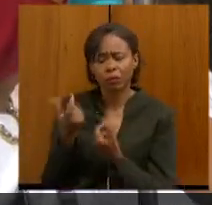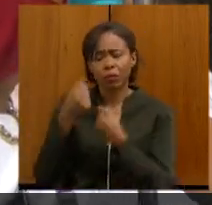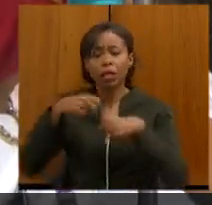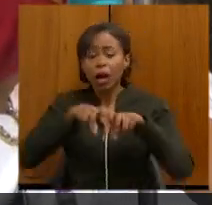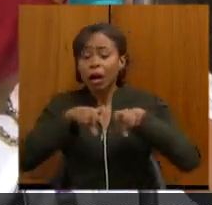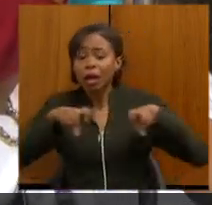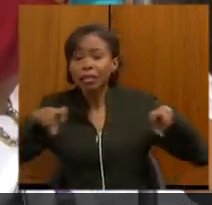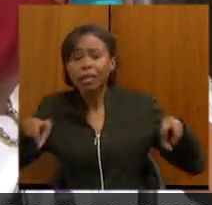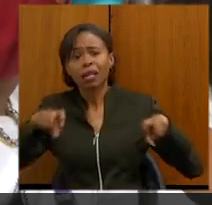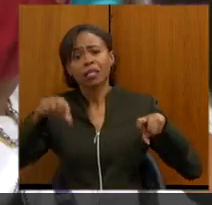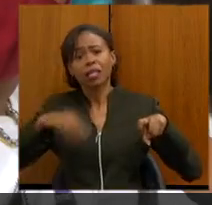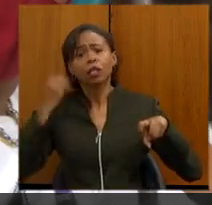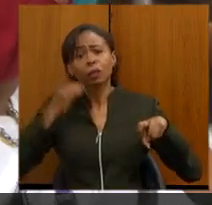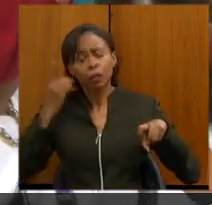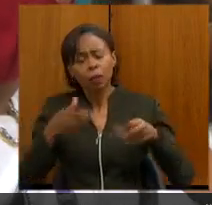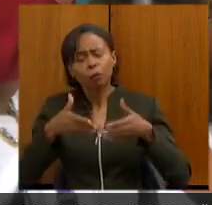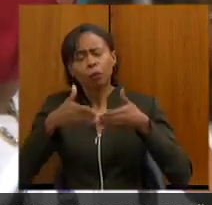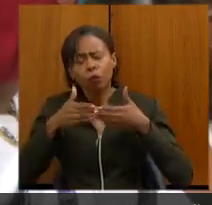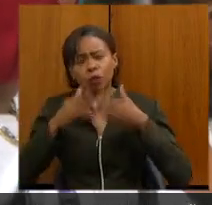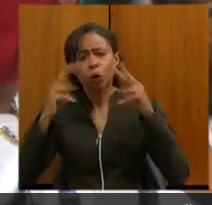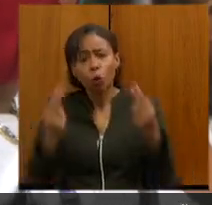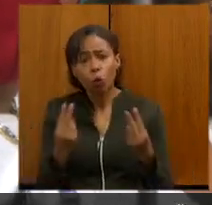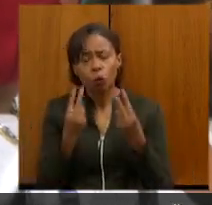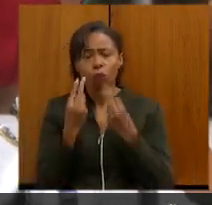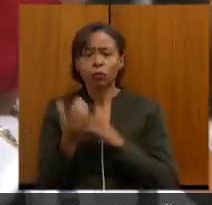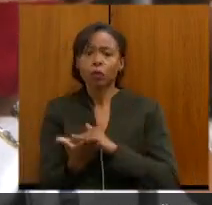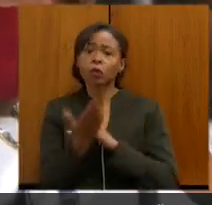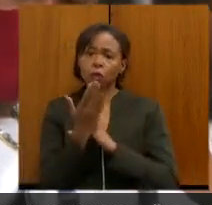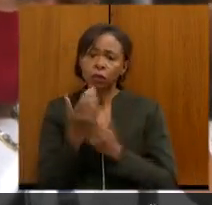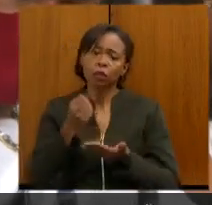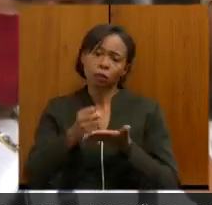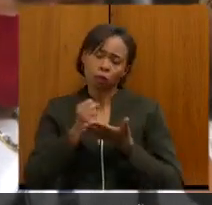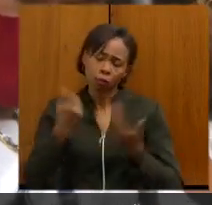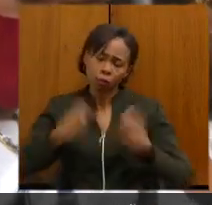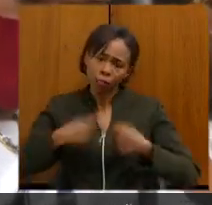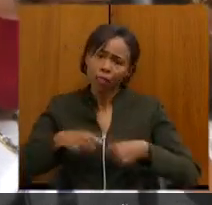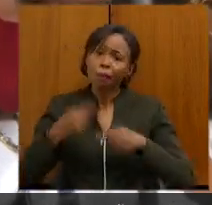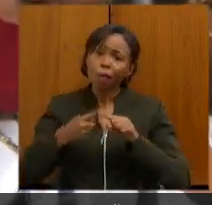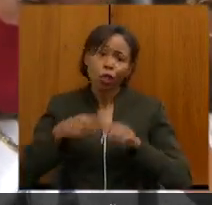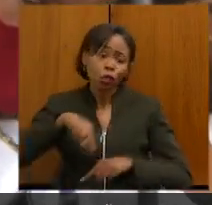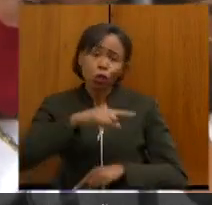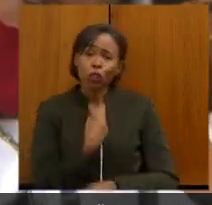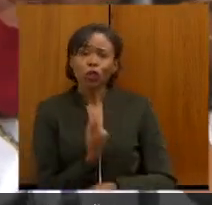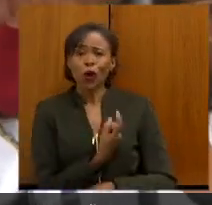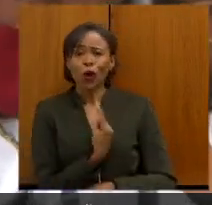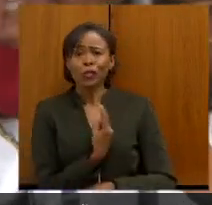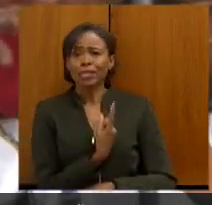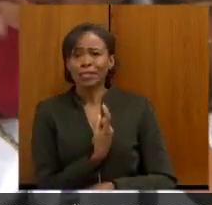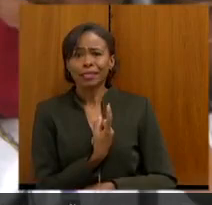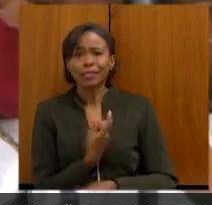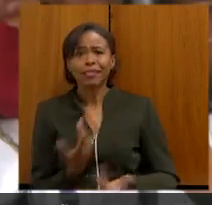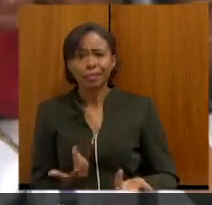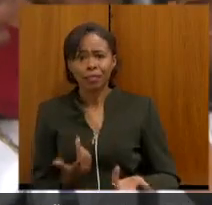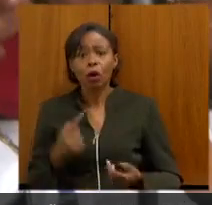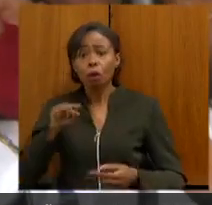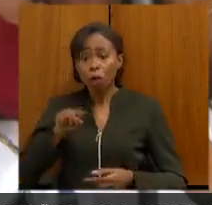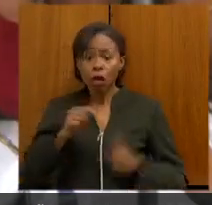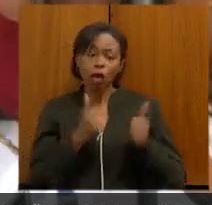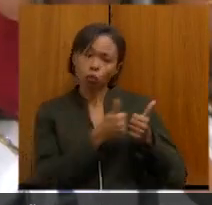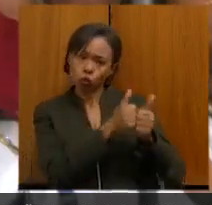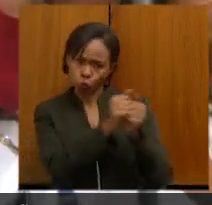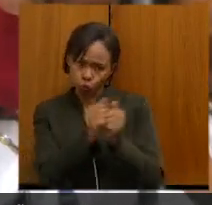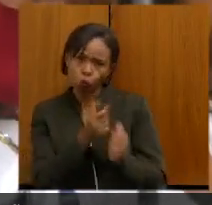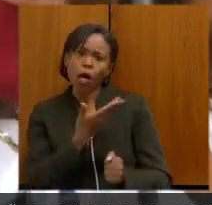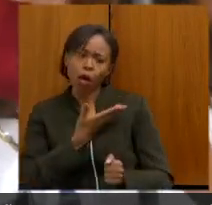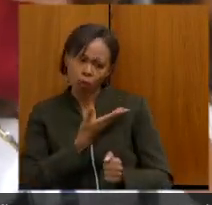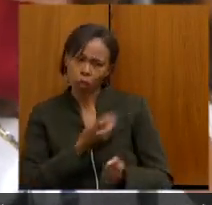bancada Olha por nós que nós estamos realmente Precisando nós estamos isolados não por nossos companheiros que ali no